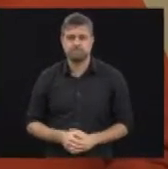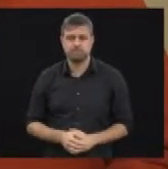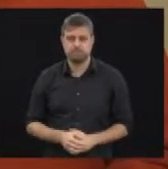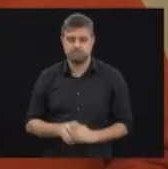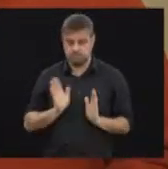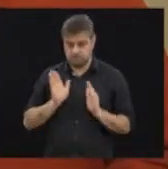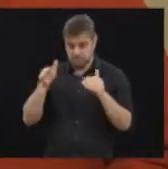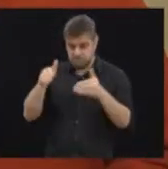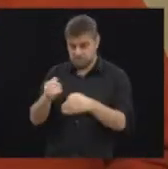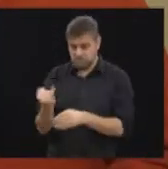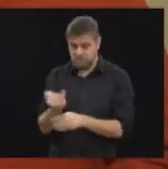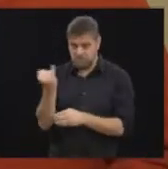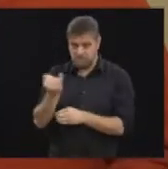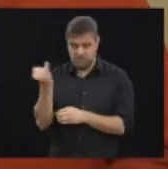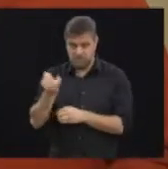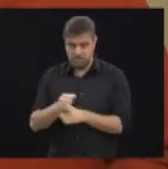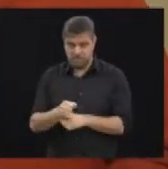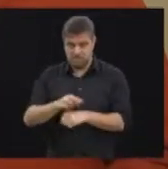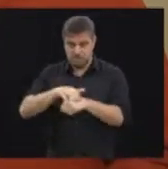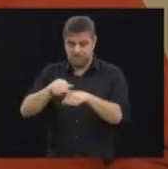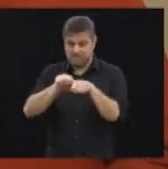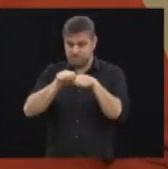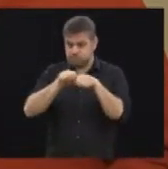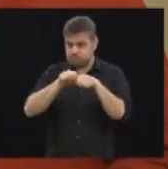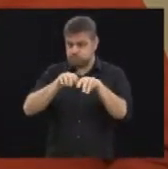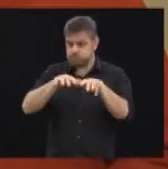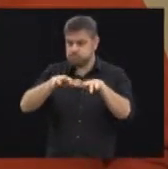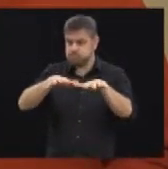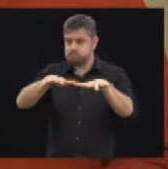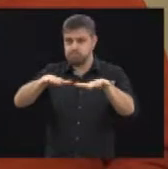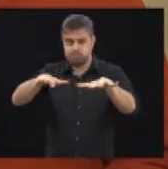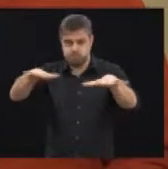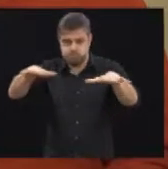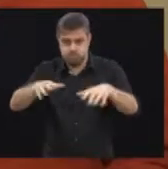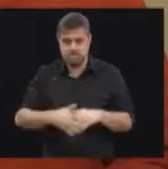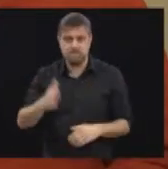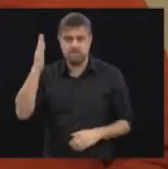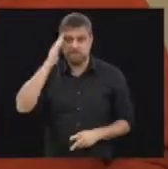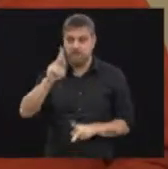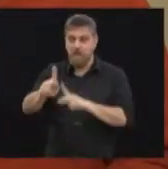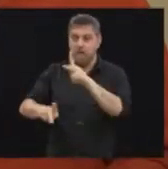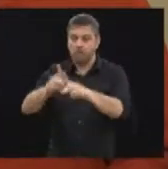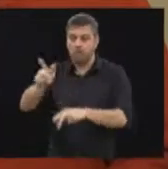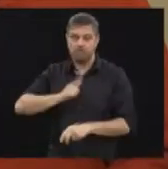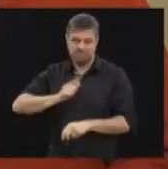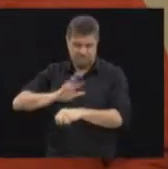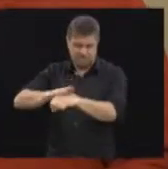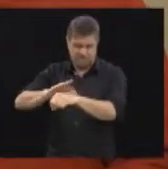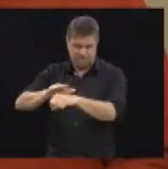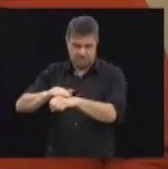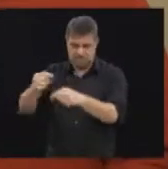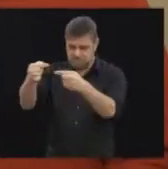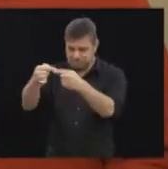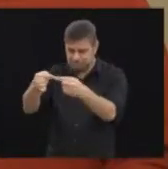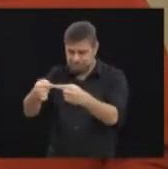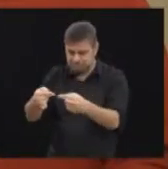ênfase importante na área de epidemiologia, né? De conhecimento da distribuição das doenças entre as populações.